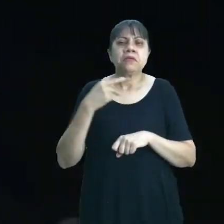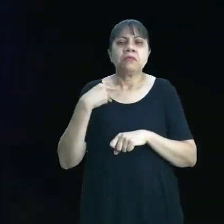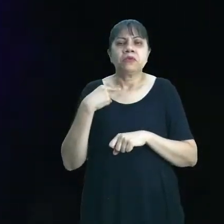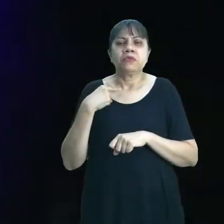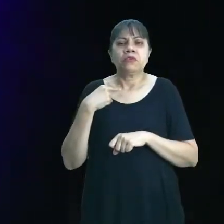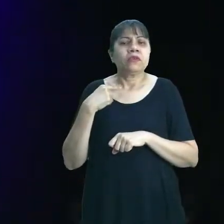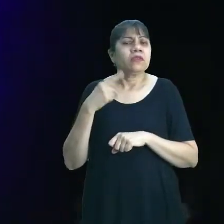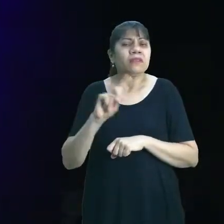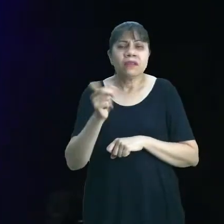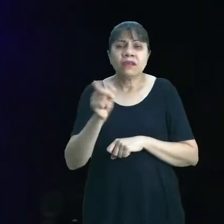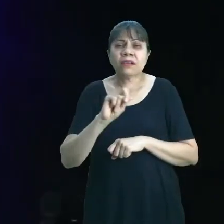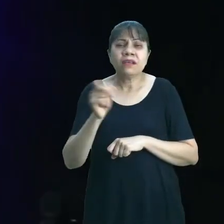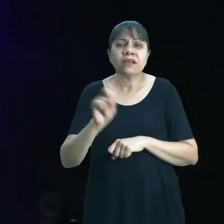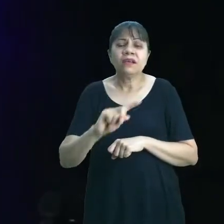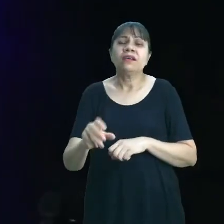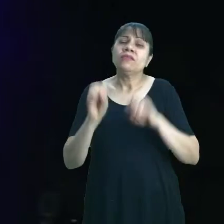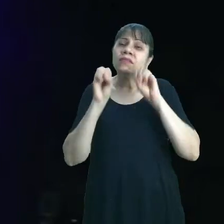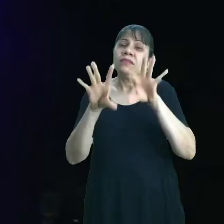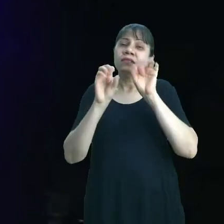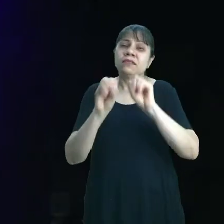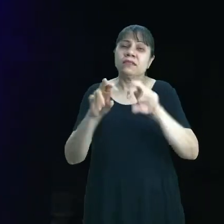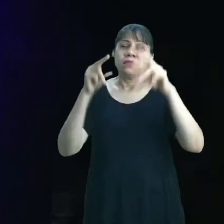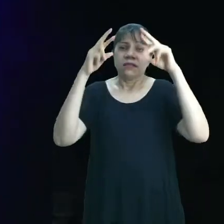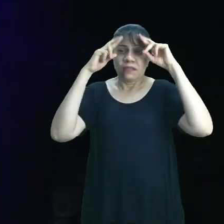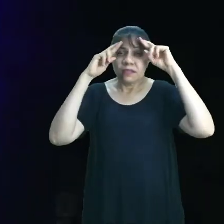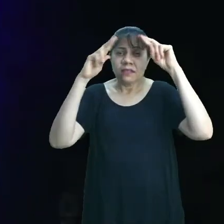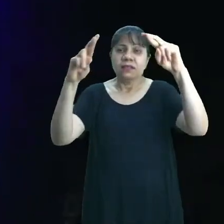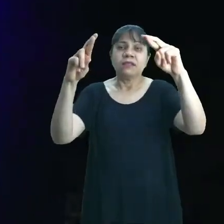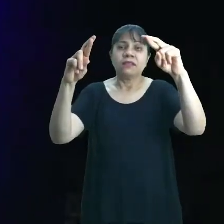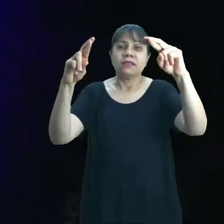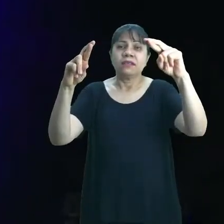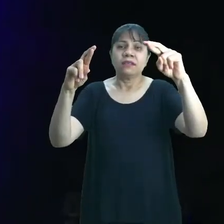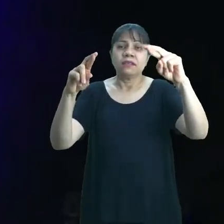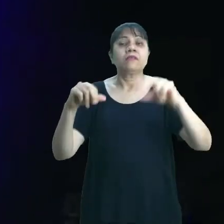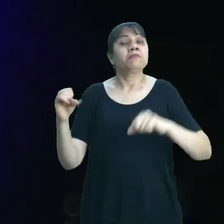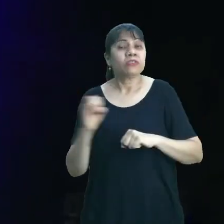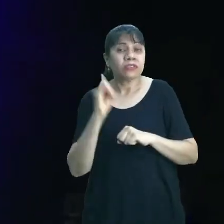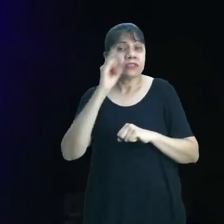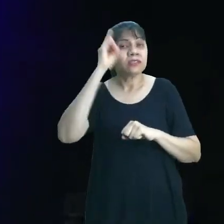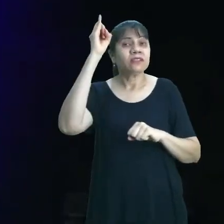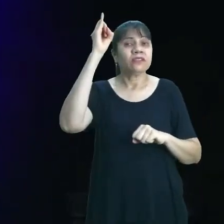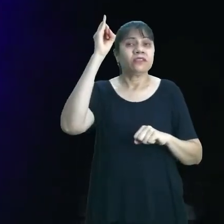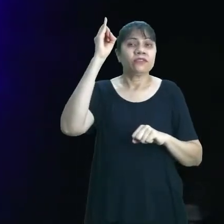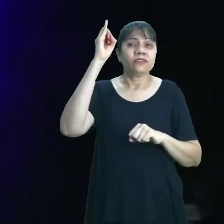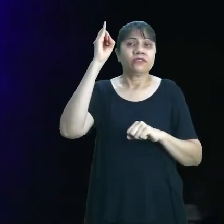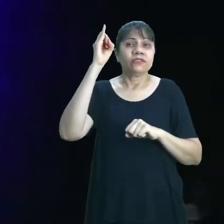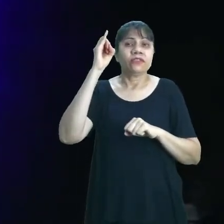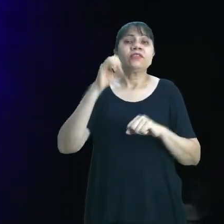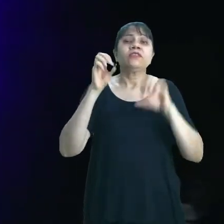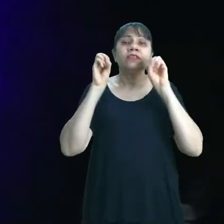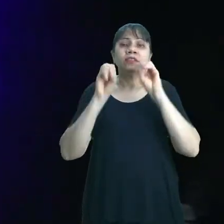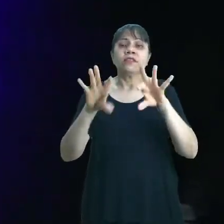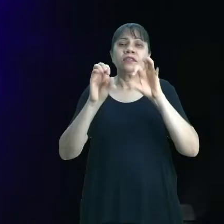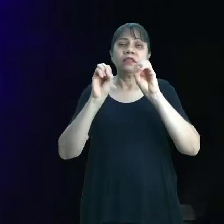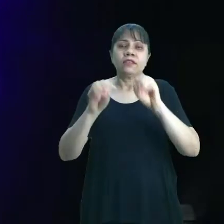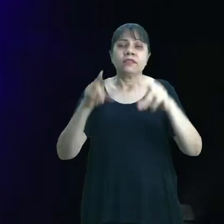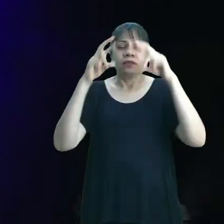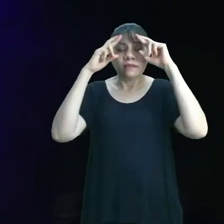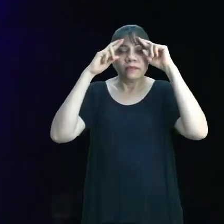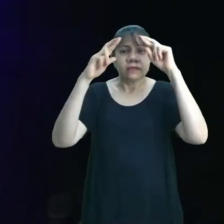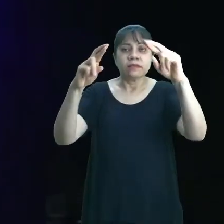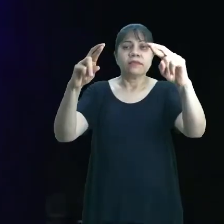o respeito. Isso é importante. Ensine o